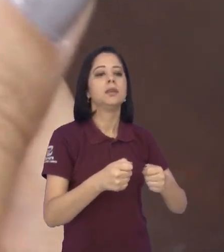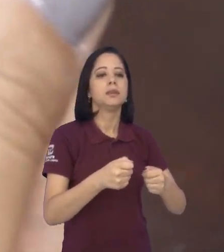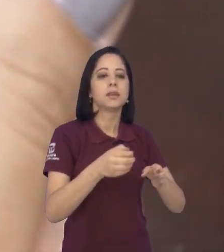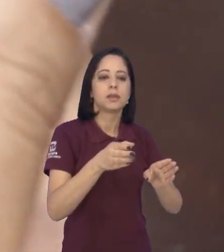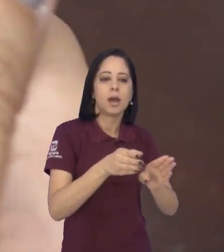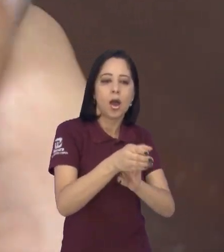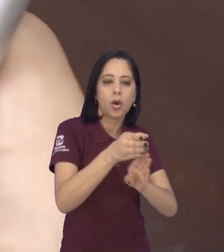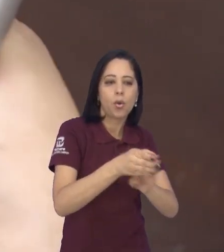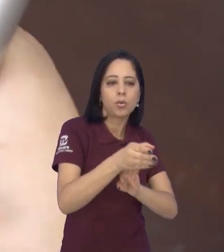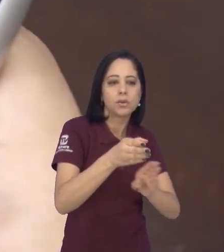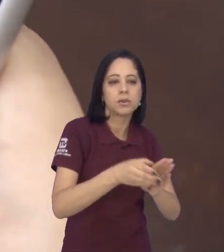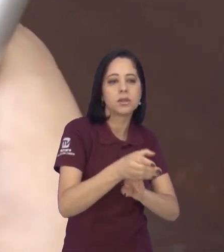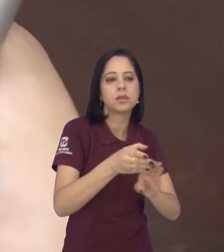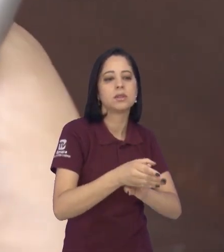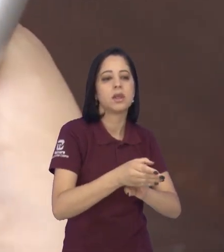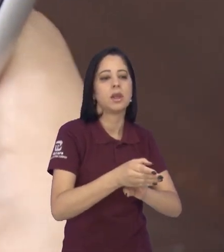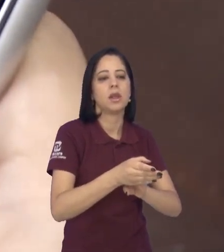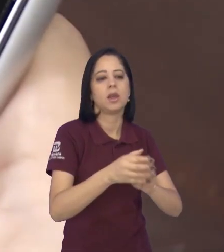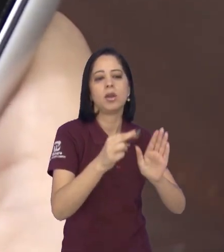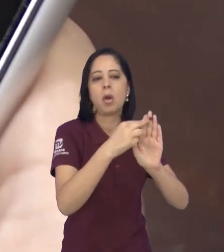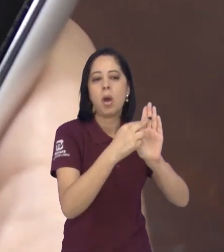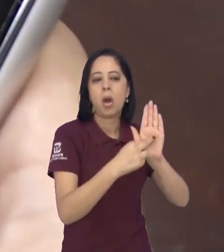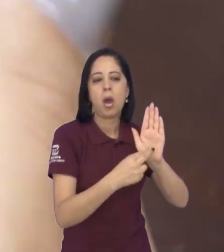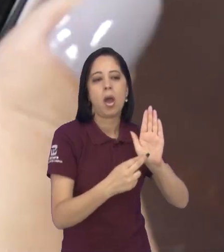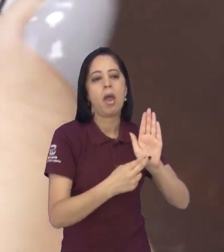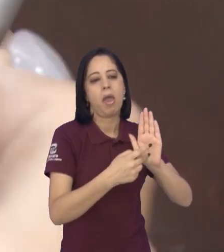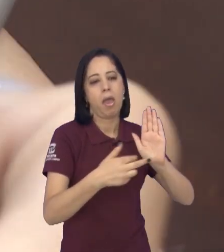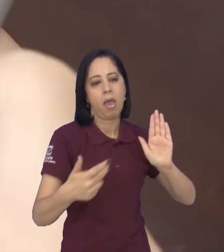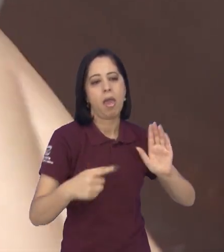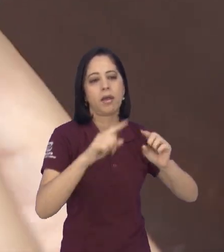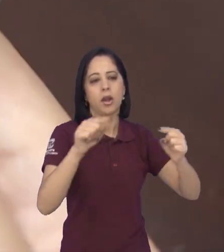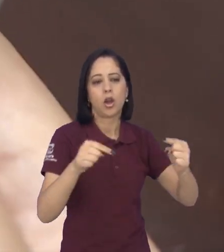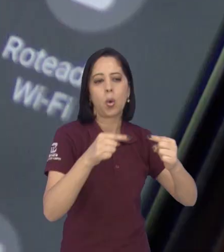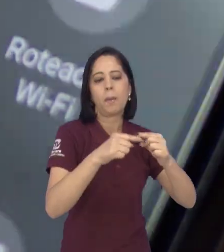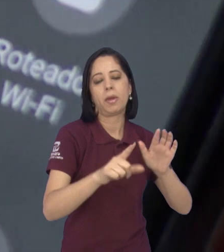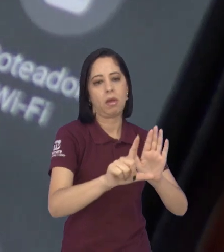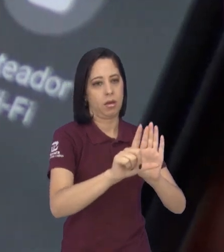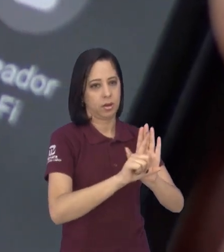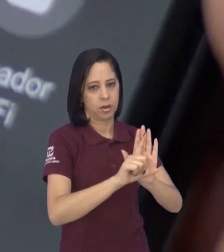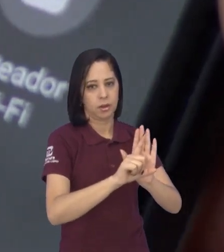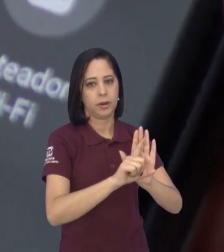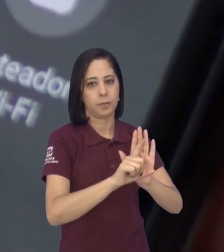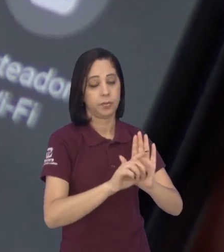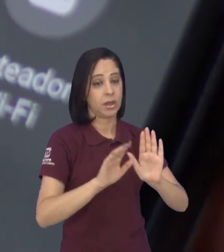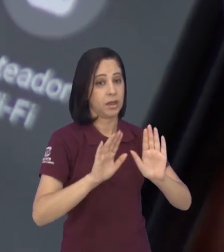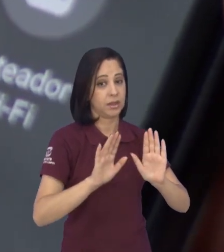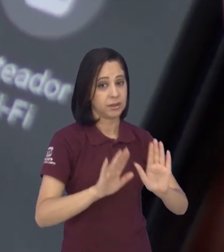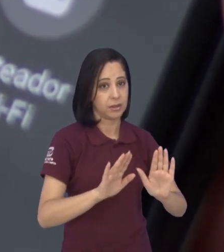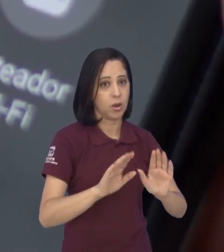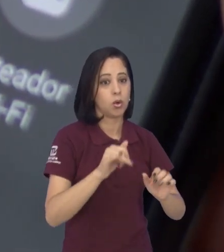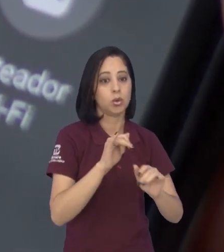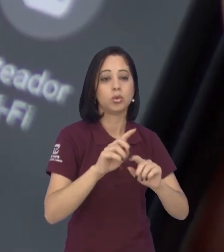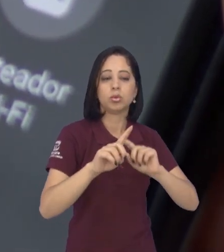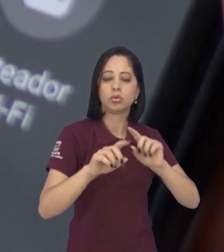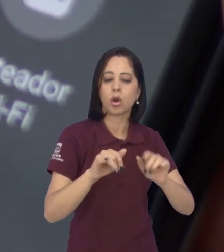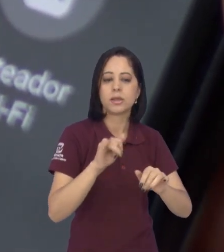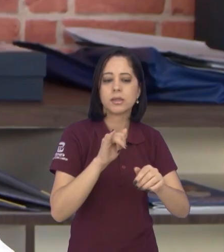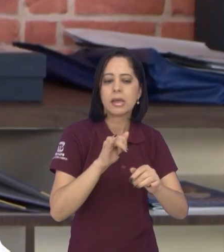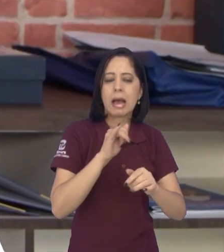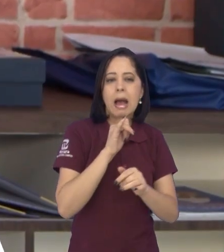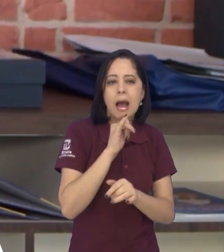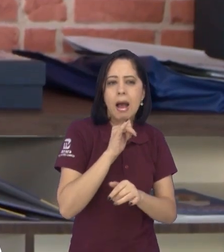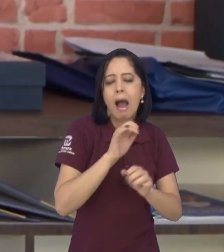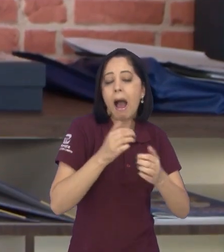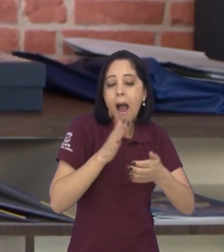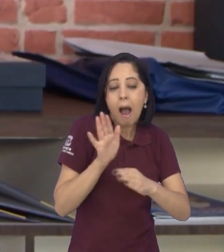e políticas dentro da legislação, é a sequencial dos processos, mapeando